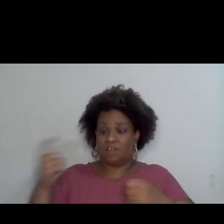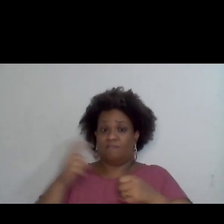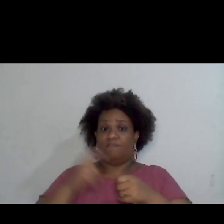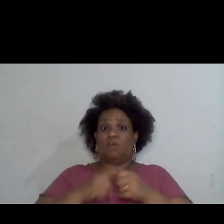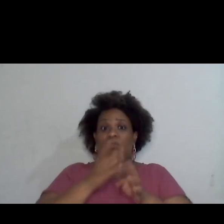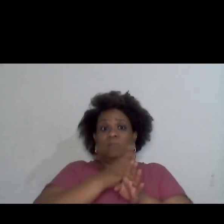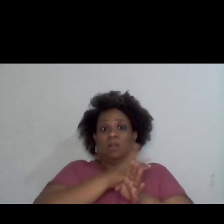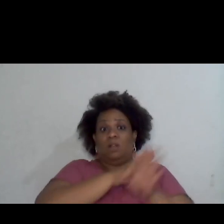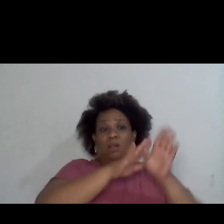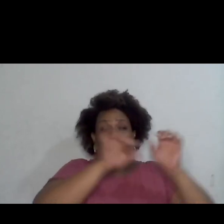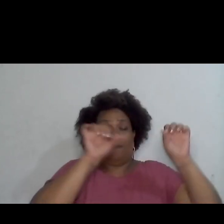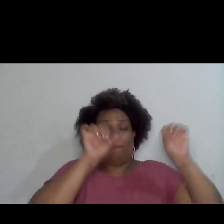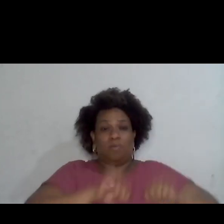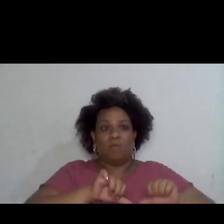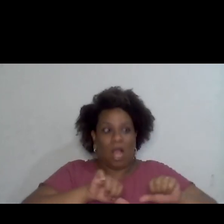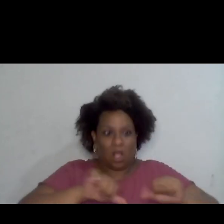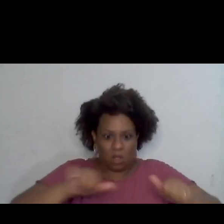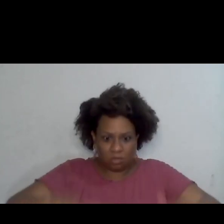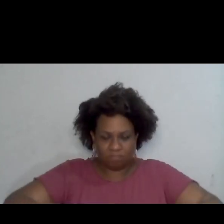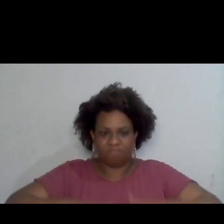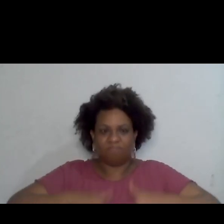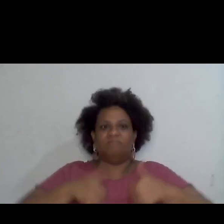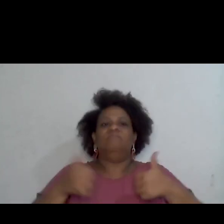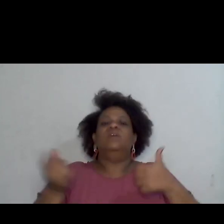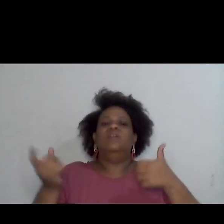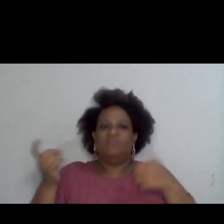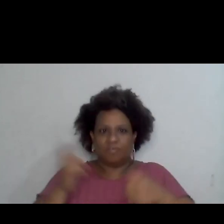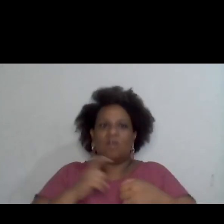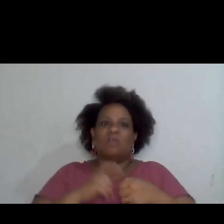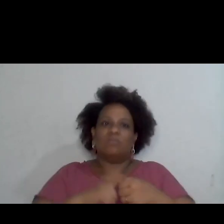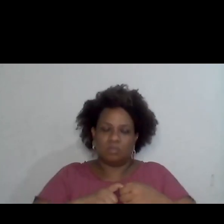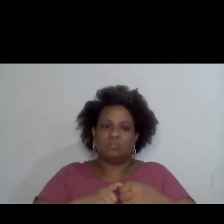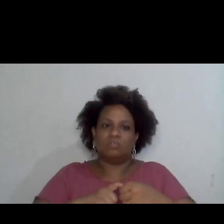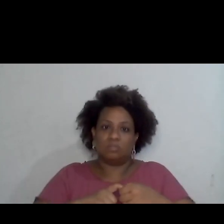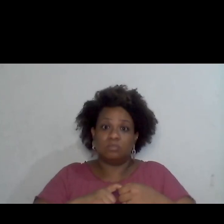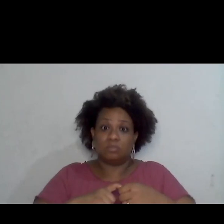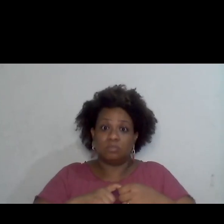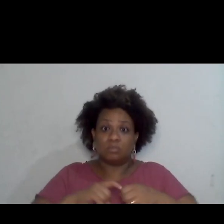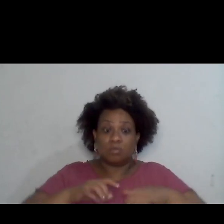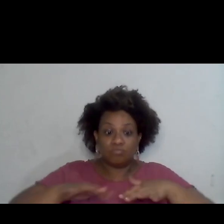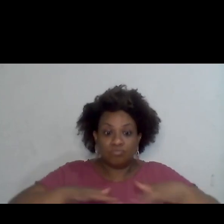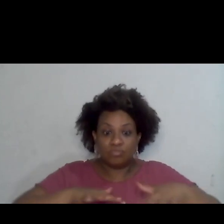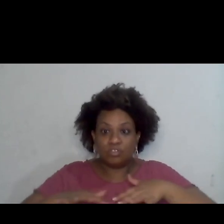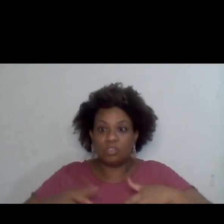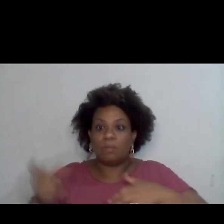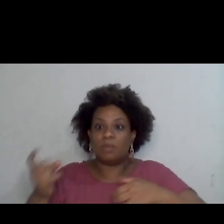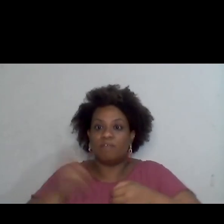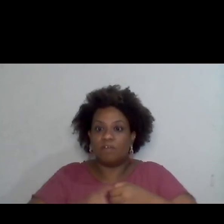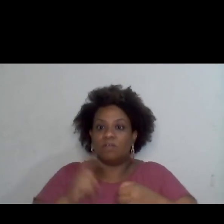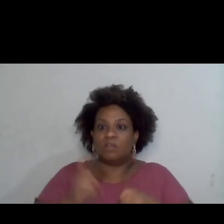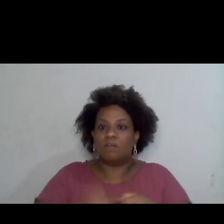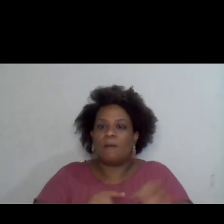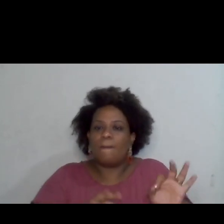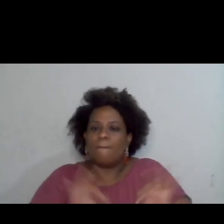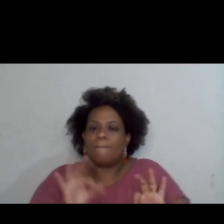desmonte. E nessa dinâmica de retomada, nós estamos preparando